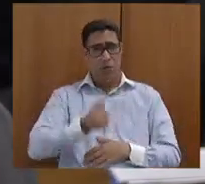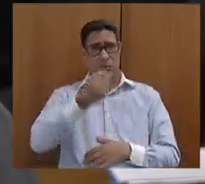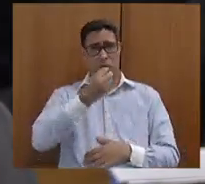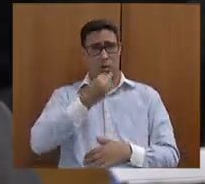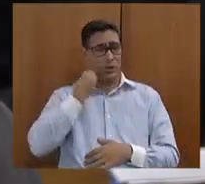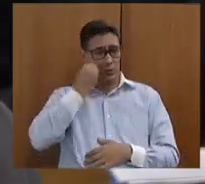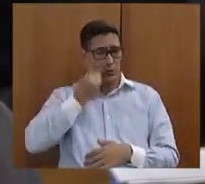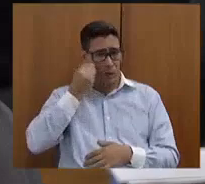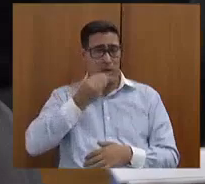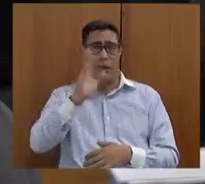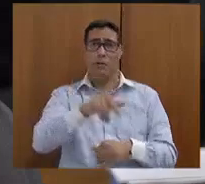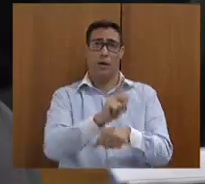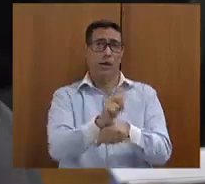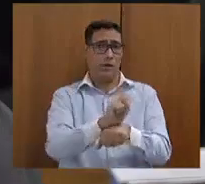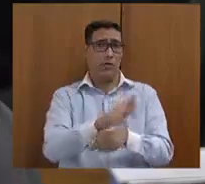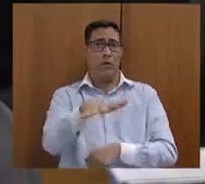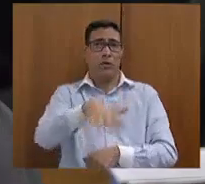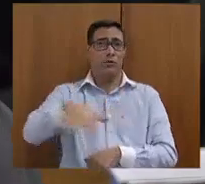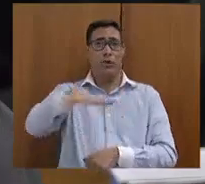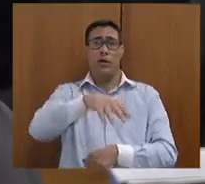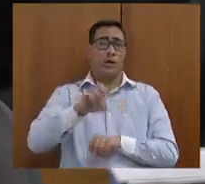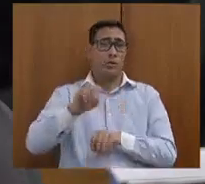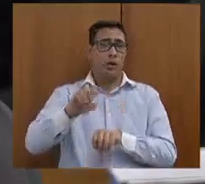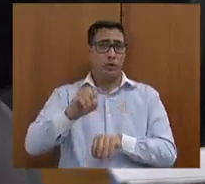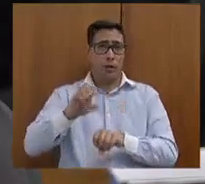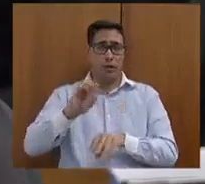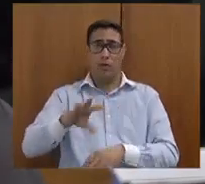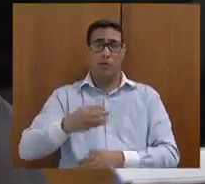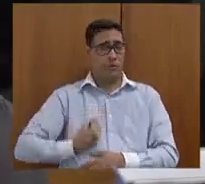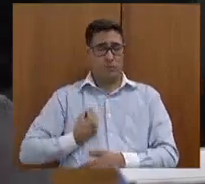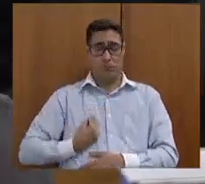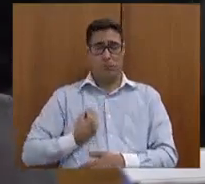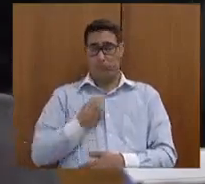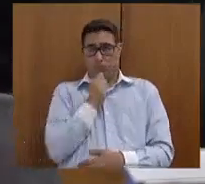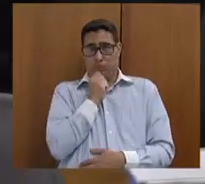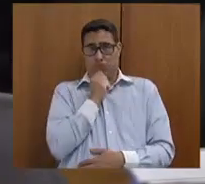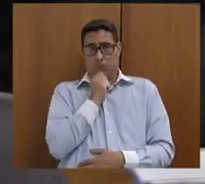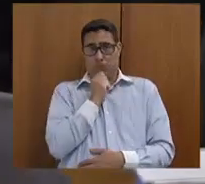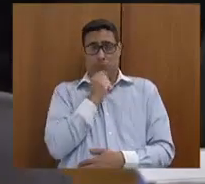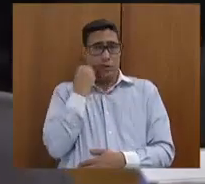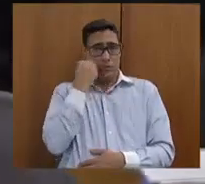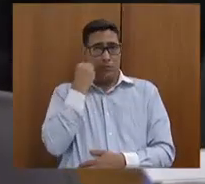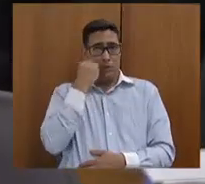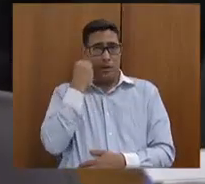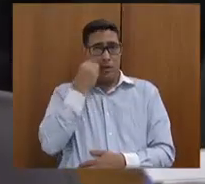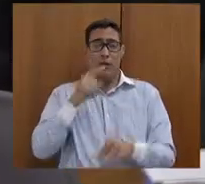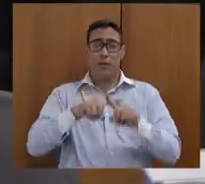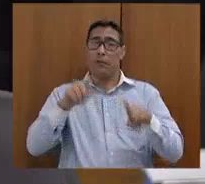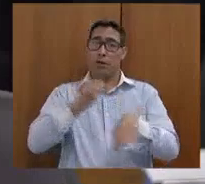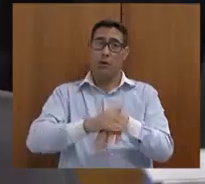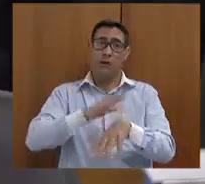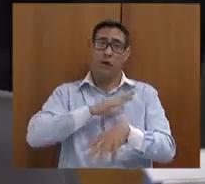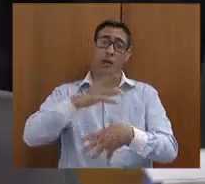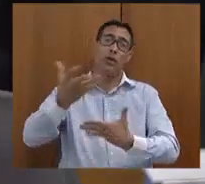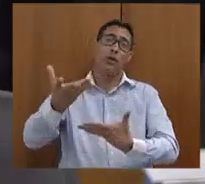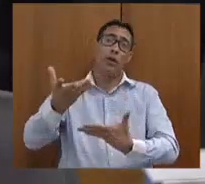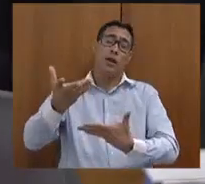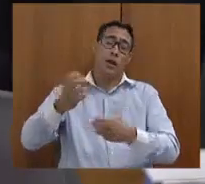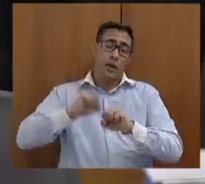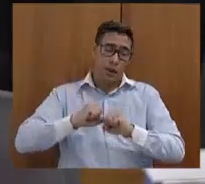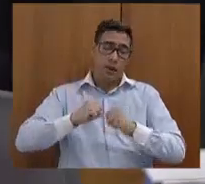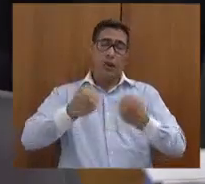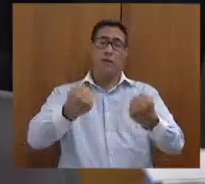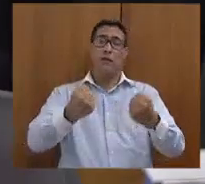com a gestão de educação que eu não passei por ela mas eu venho defender uma educação que me trouxe até